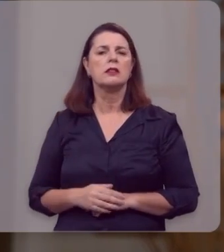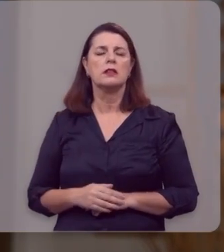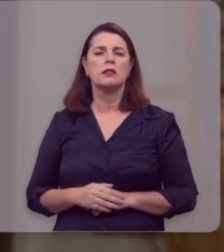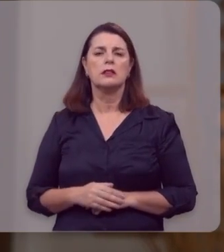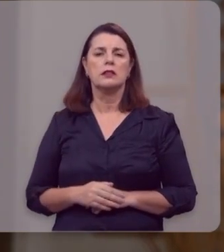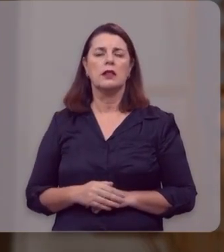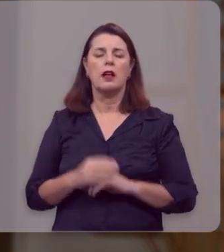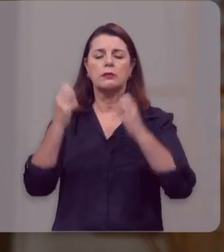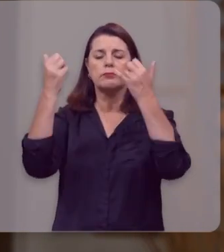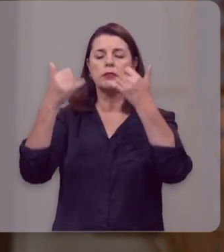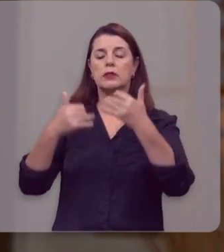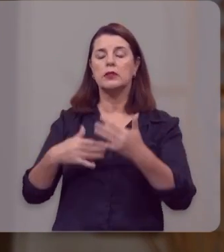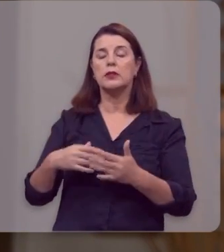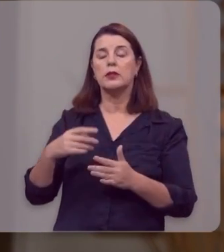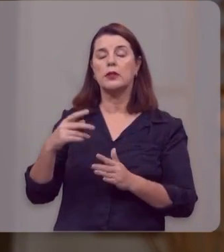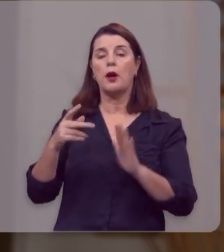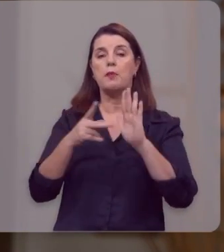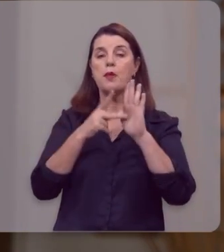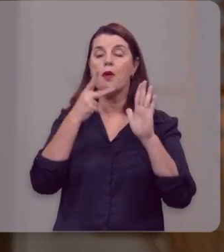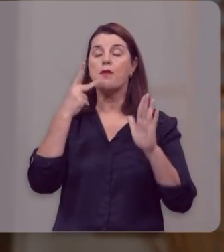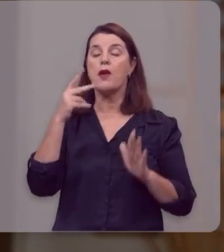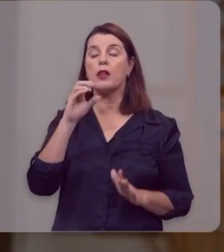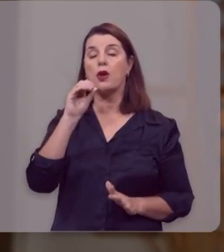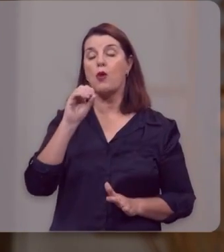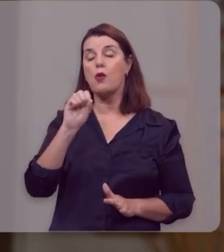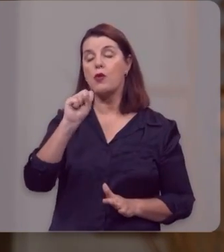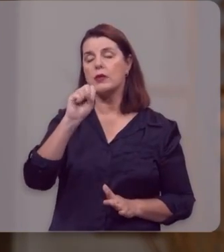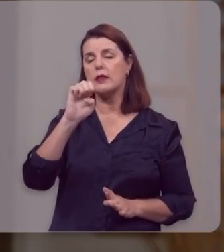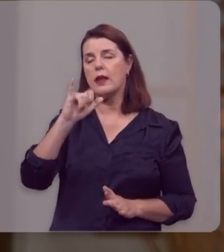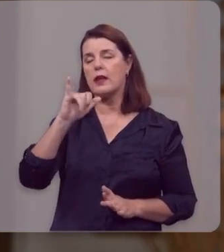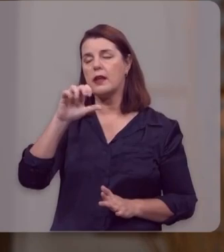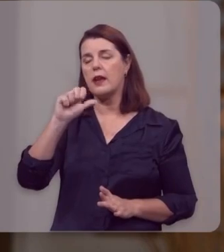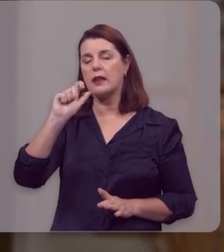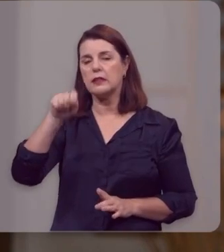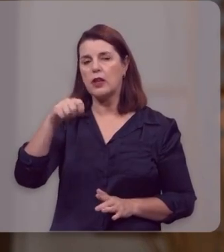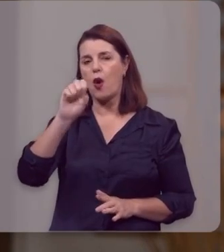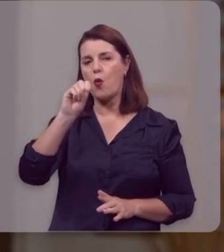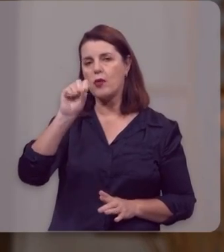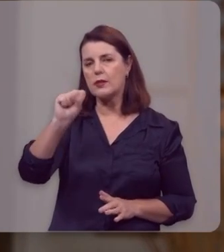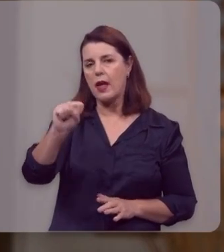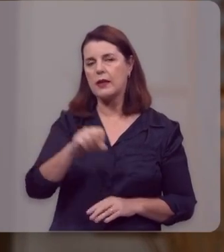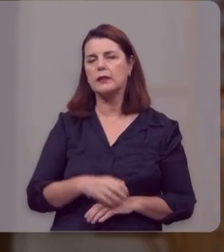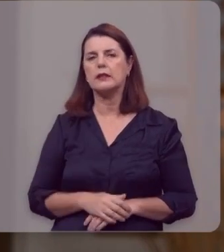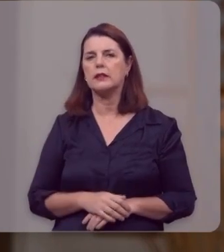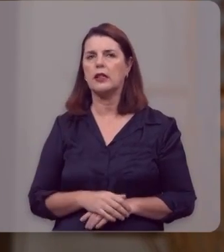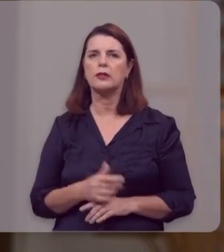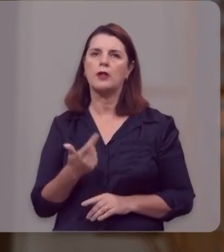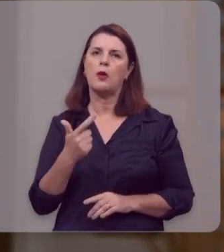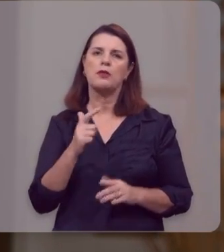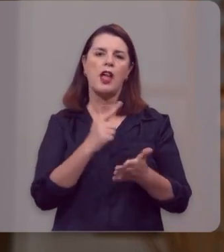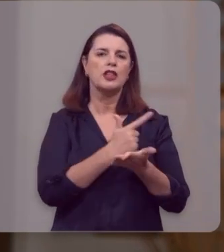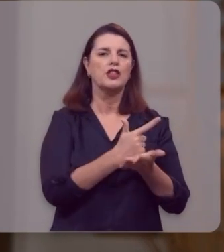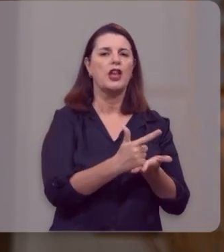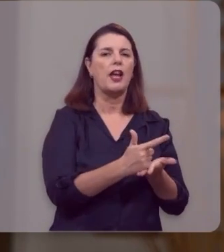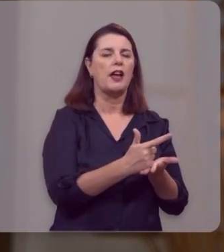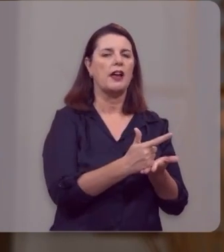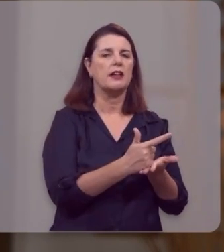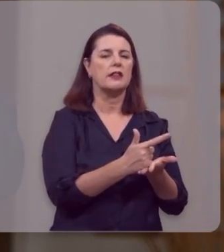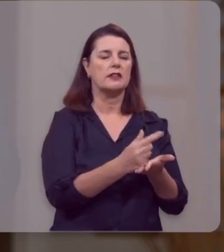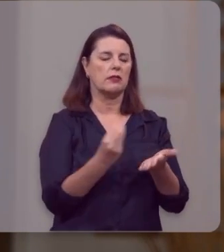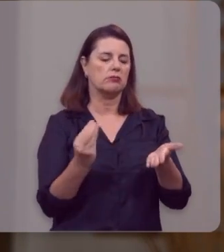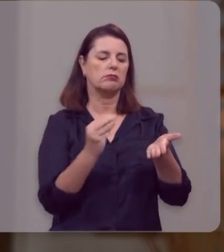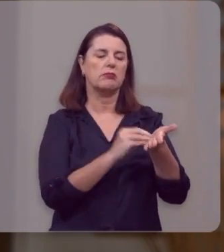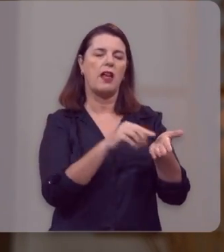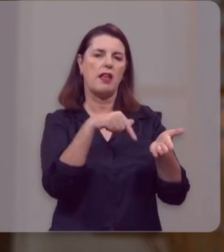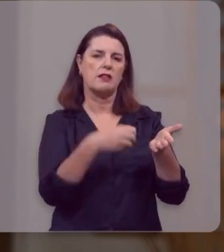é contada pelo profeta Oséias com um detalhe que não aparece no livro de Gênesis, capítulo 32, onde está